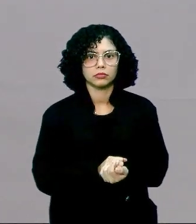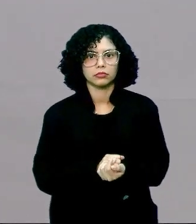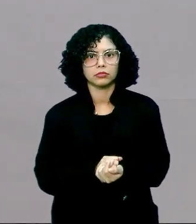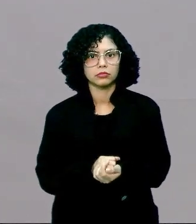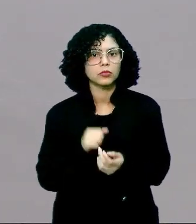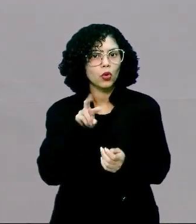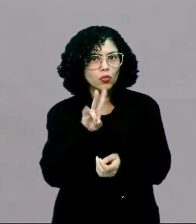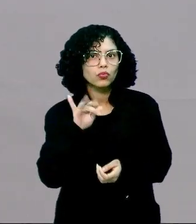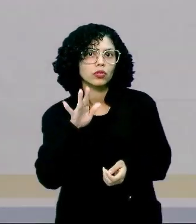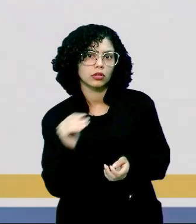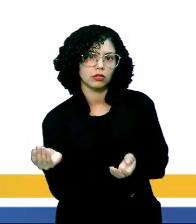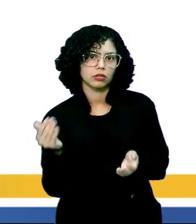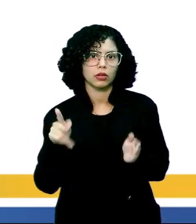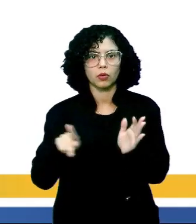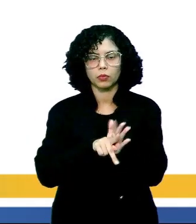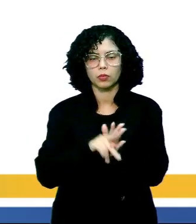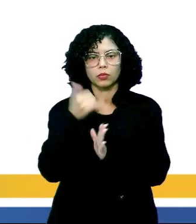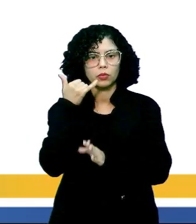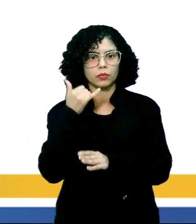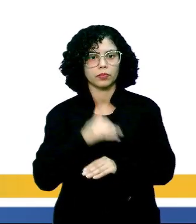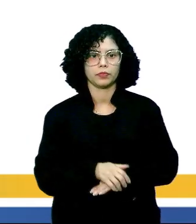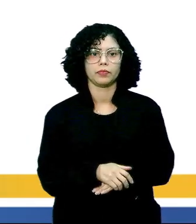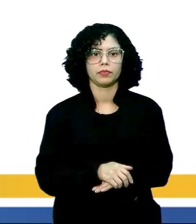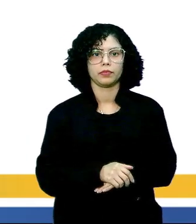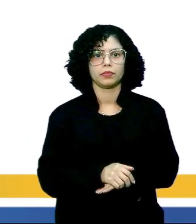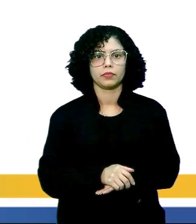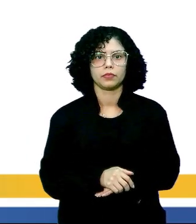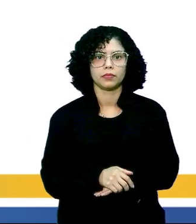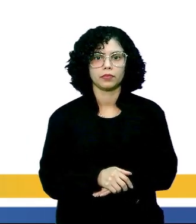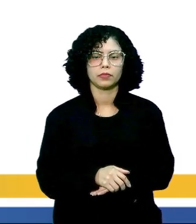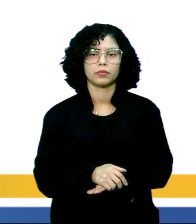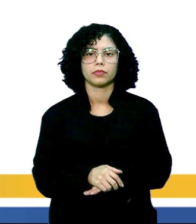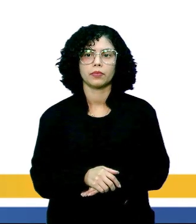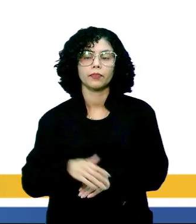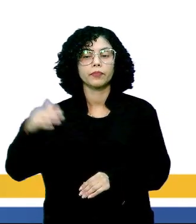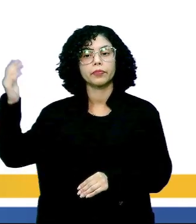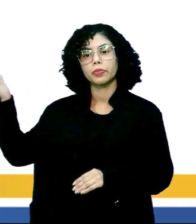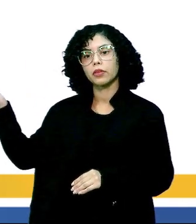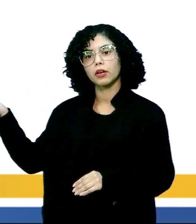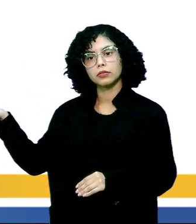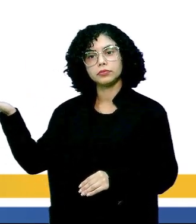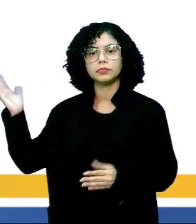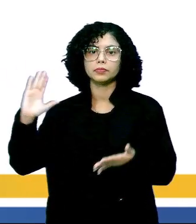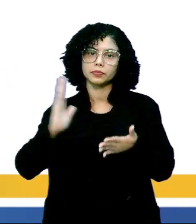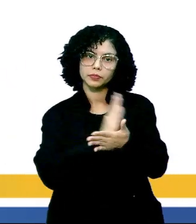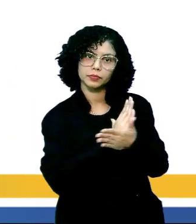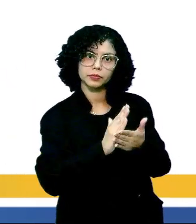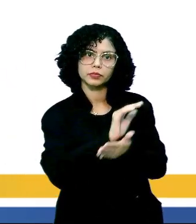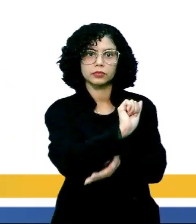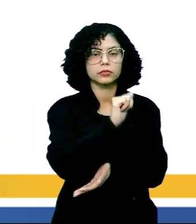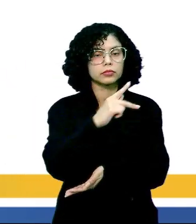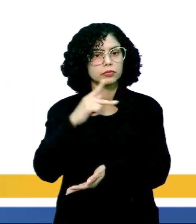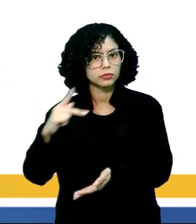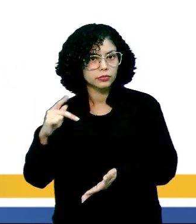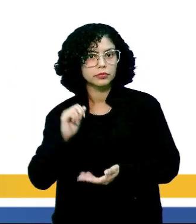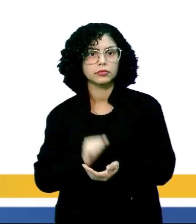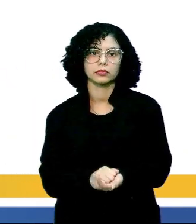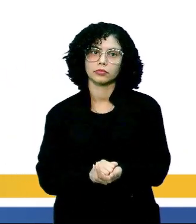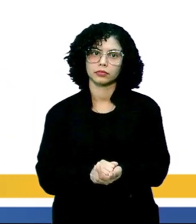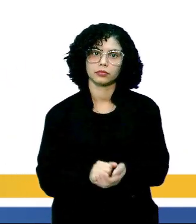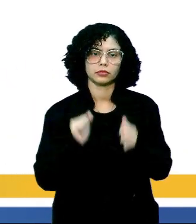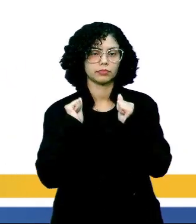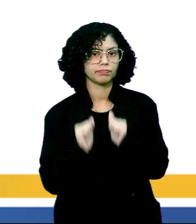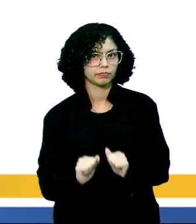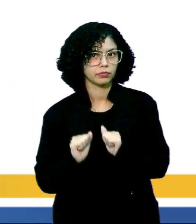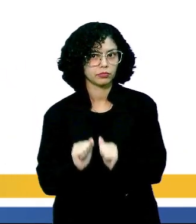Addiction, no caso, o vício ao telefone. Nós temos alguns aplicativos que